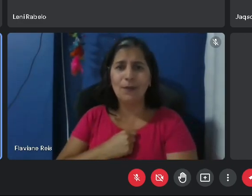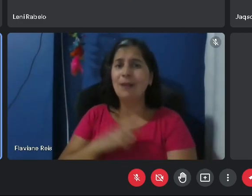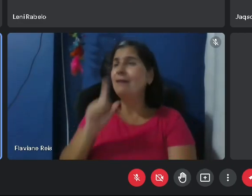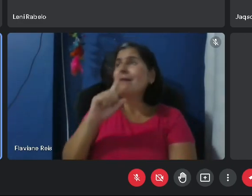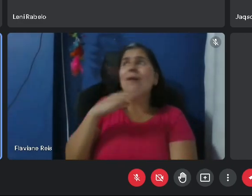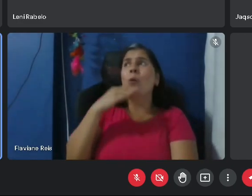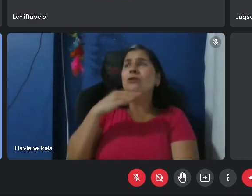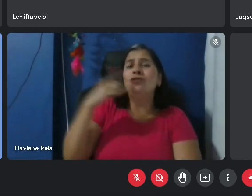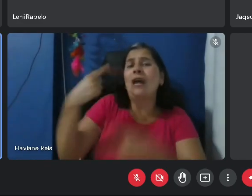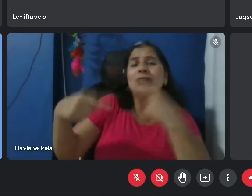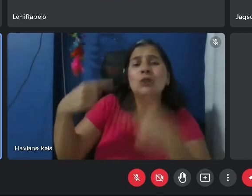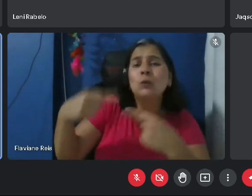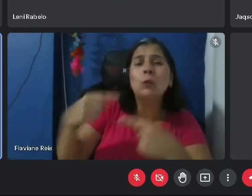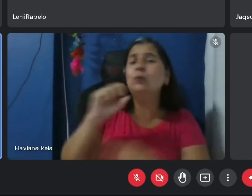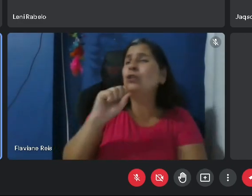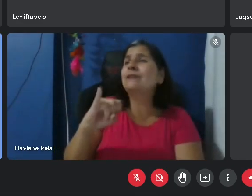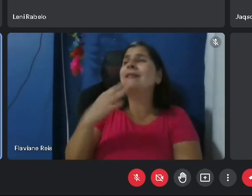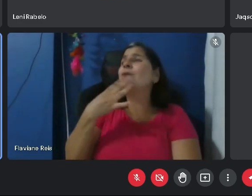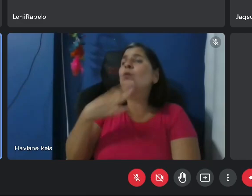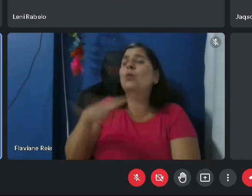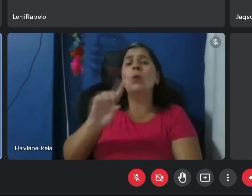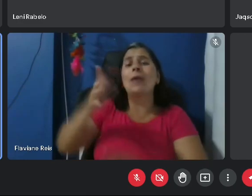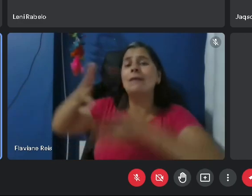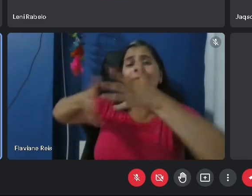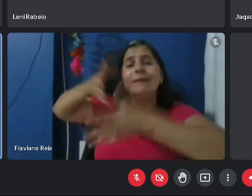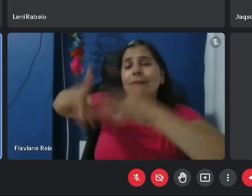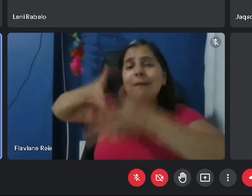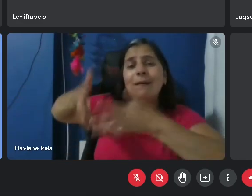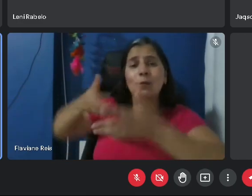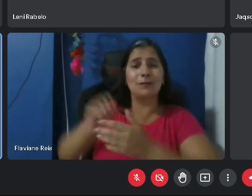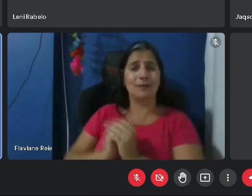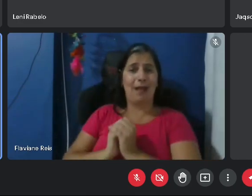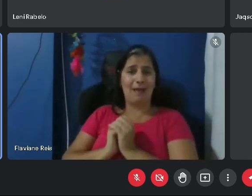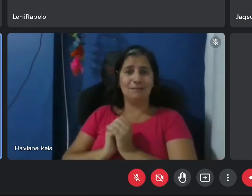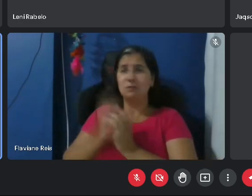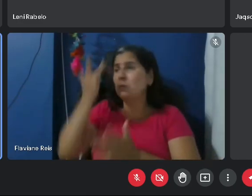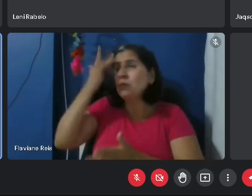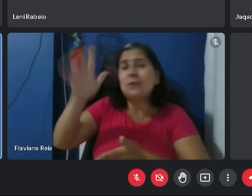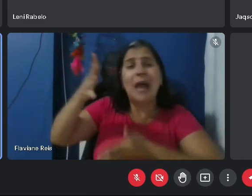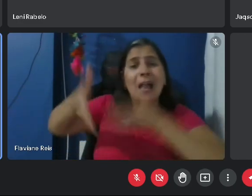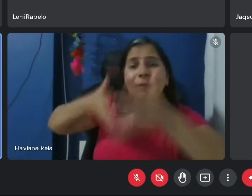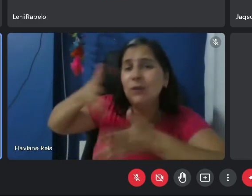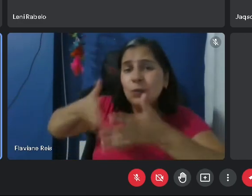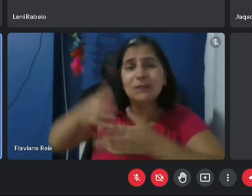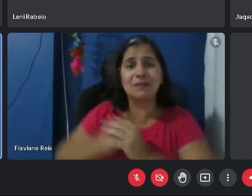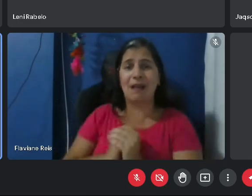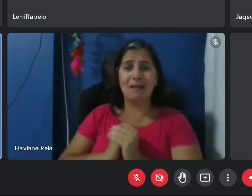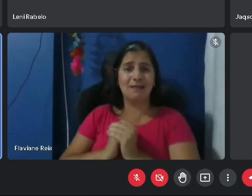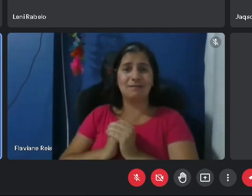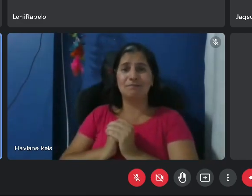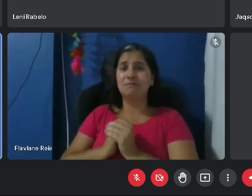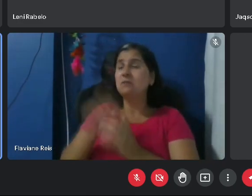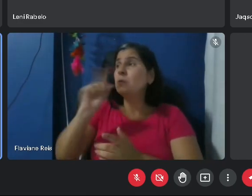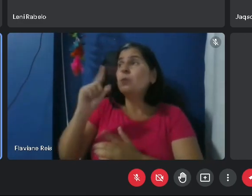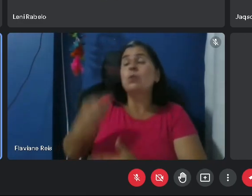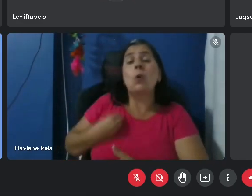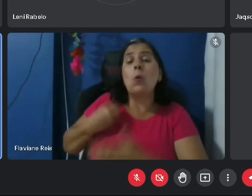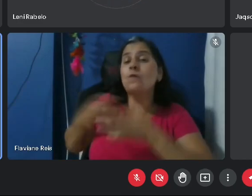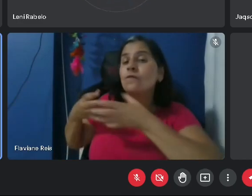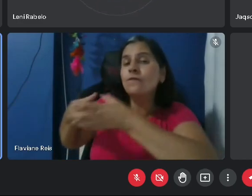é importante que a comunidade surda ela tenha esse conhecimento, que ela participe desses debates, que ela participe, que ela utilize a língua de